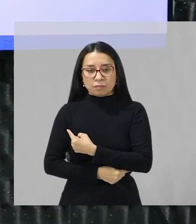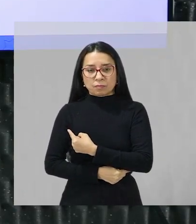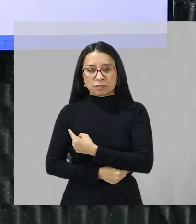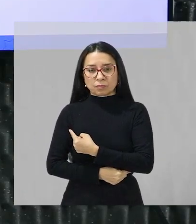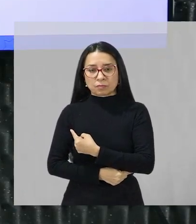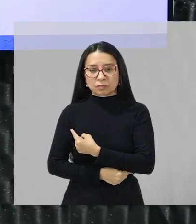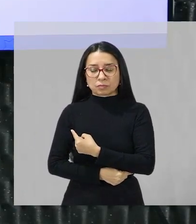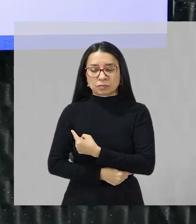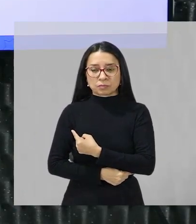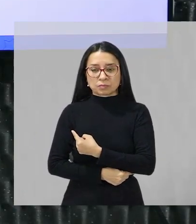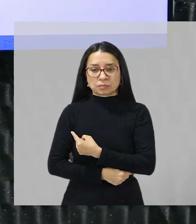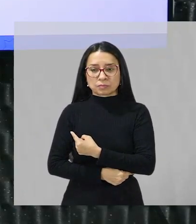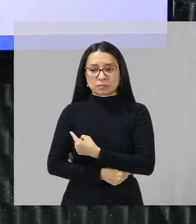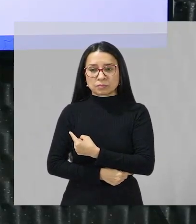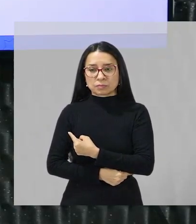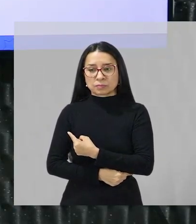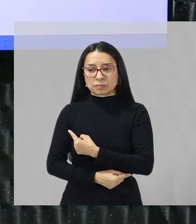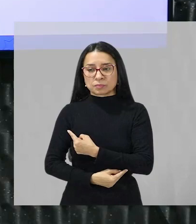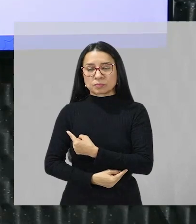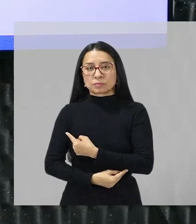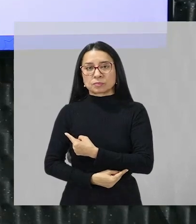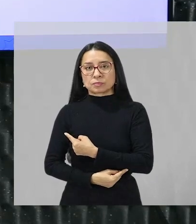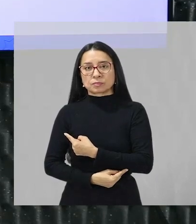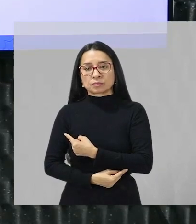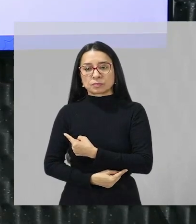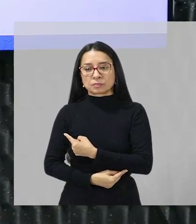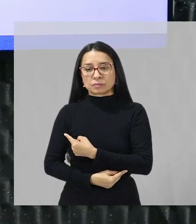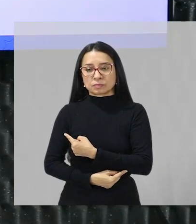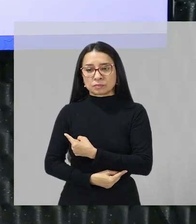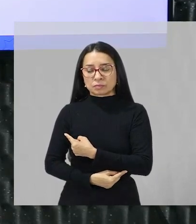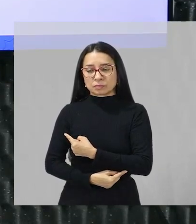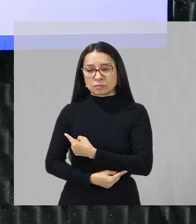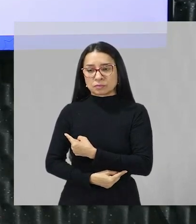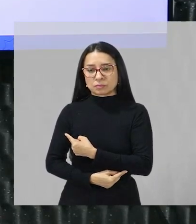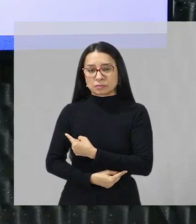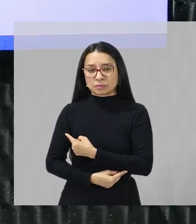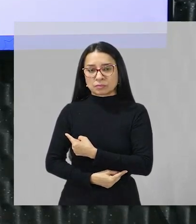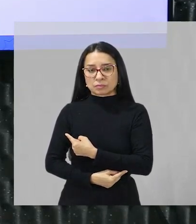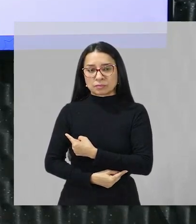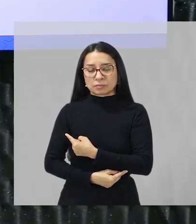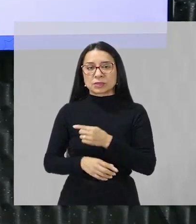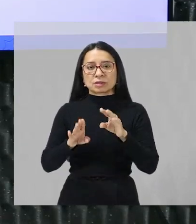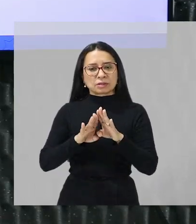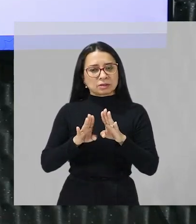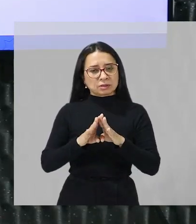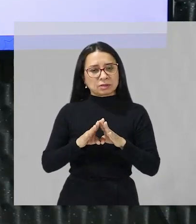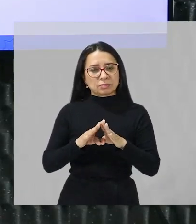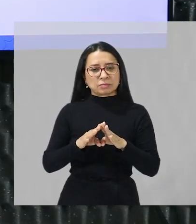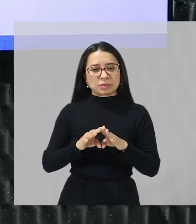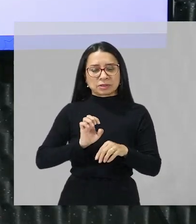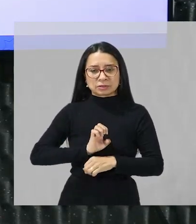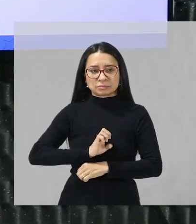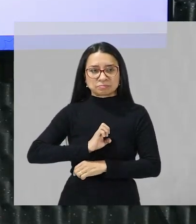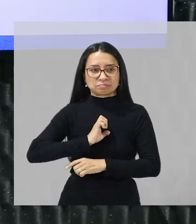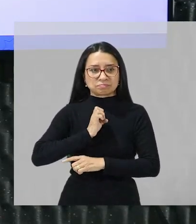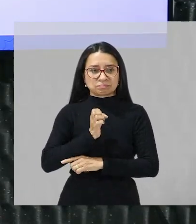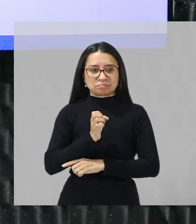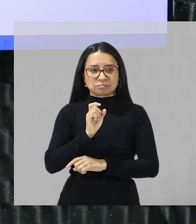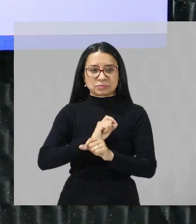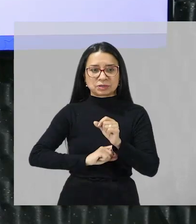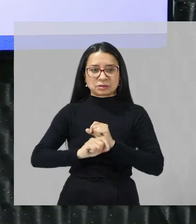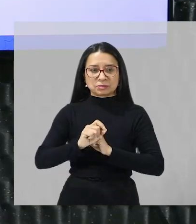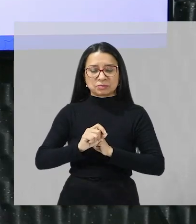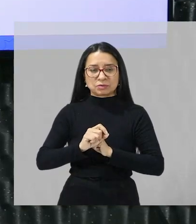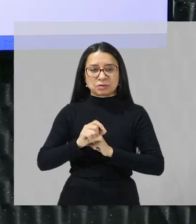criminosas, associando habilidades e tendências à ideia do determinismo genético. Aqui também está muito exagerado, está indo para